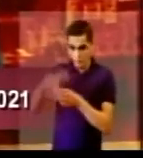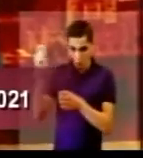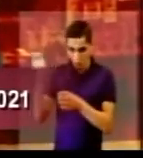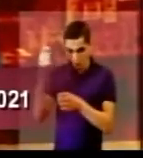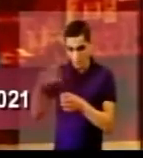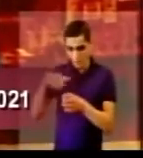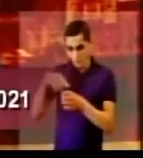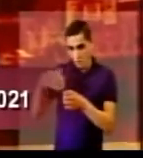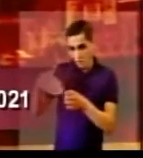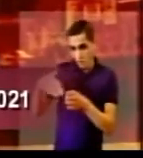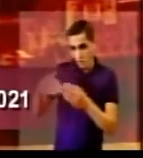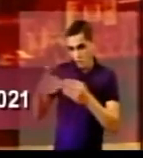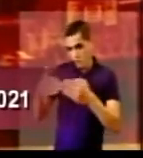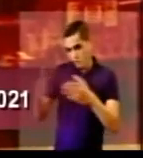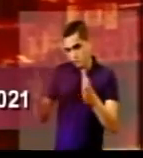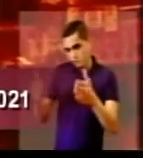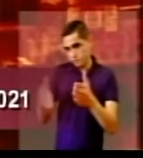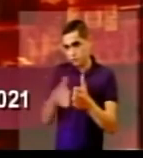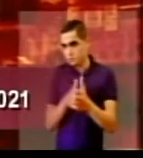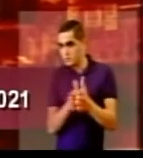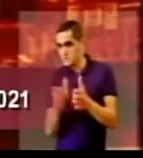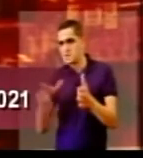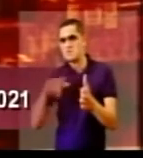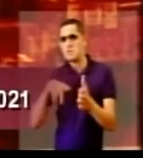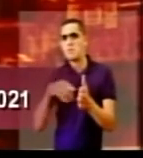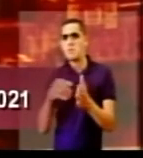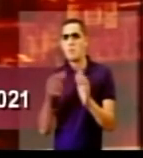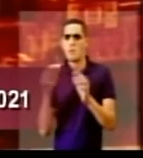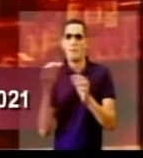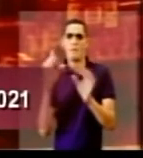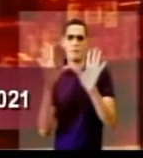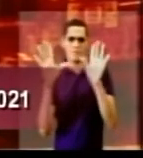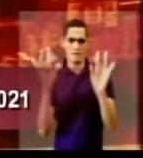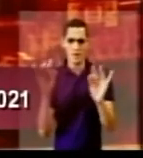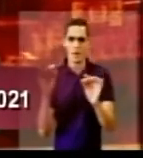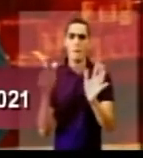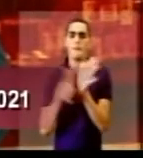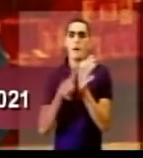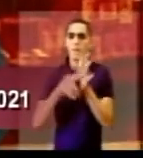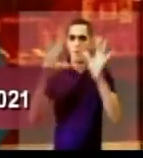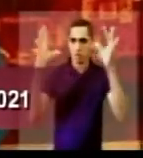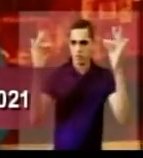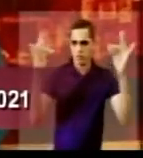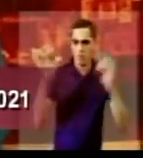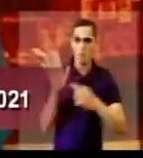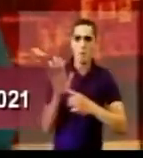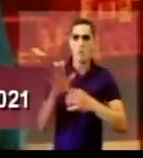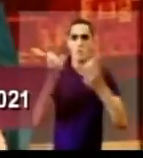uma entrada, vai estar bem indicado, e lá dentro é onde ficarão as filas.